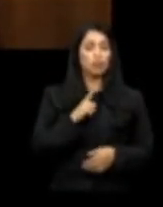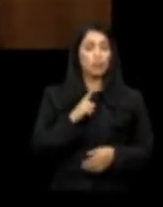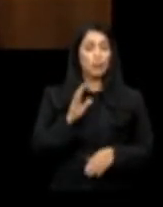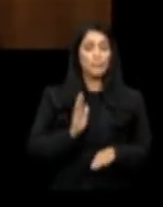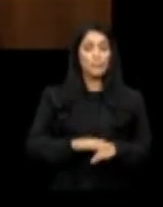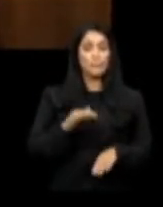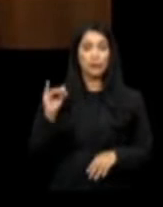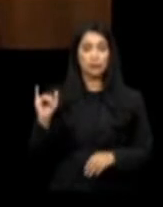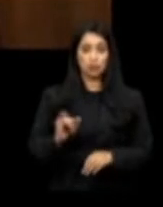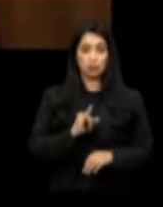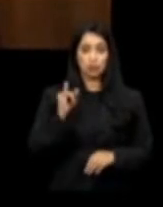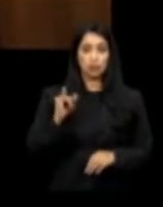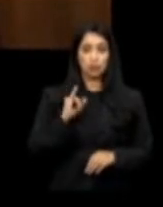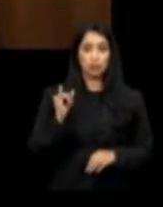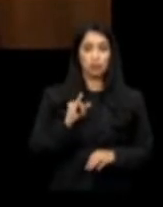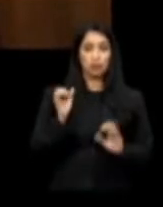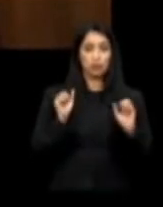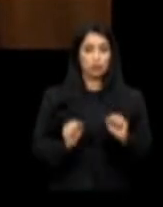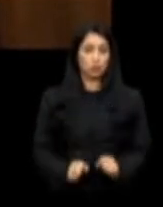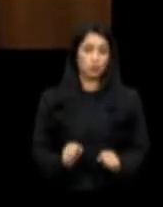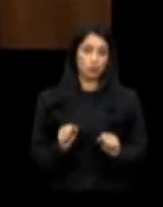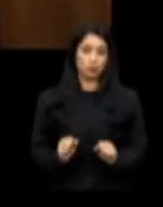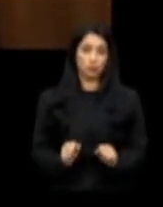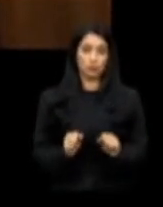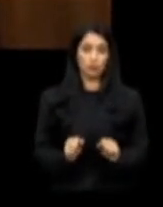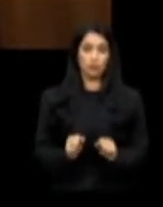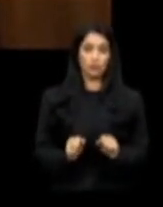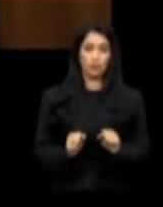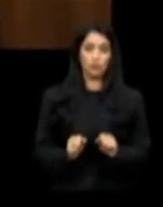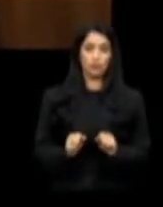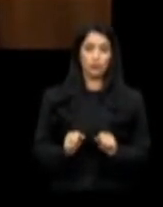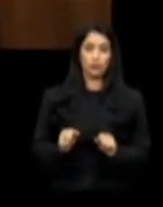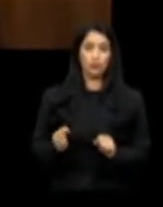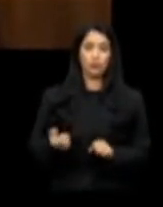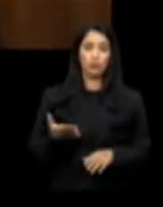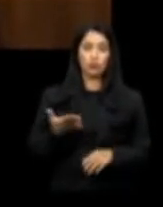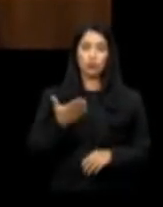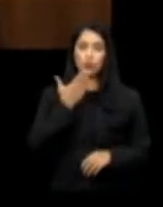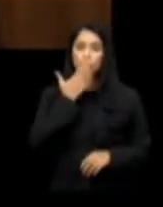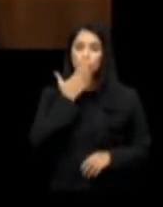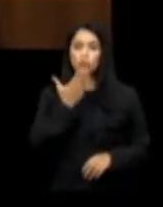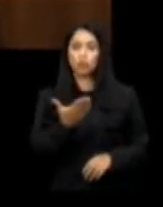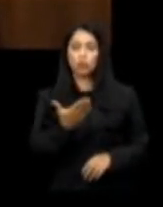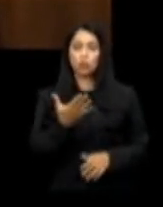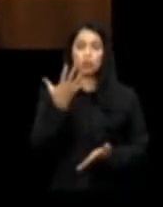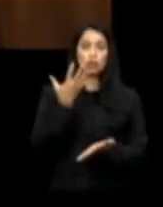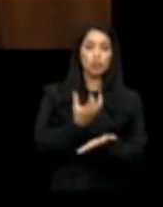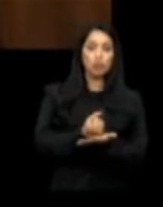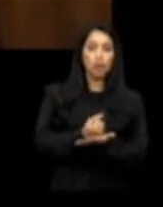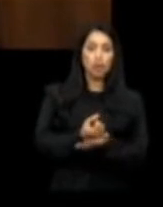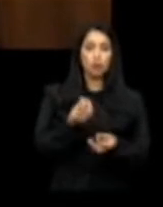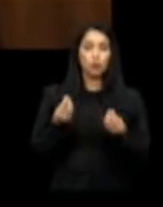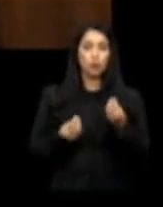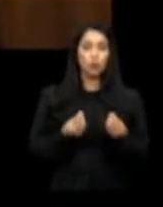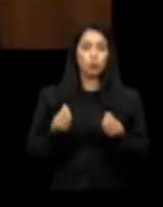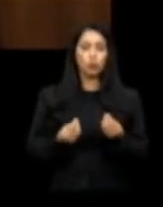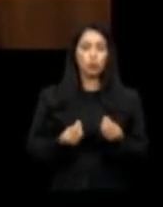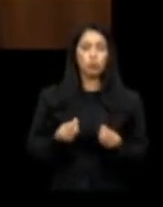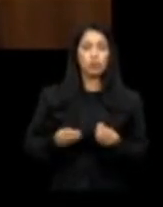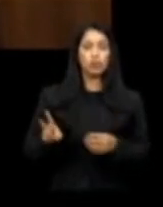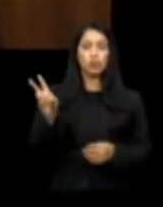do processamento e nas possibilidades de processamento do que no tipo dos dados mesmo, ou no fato